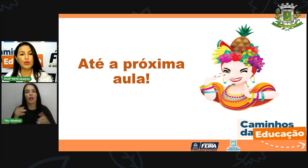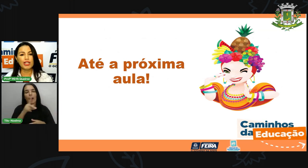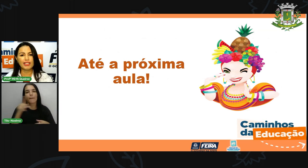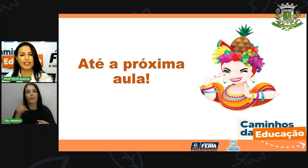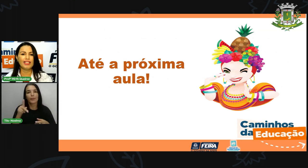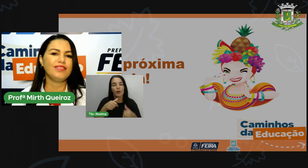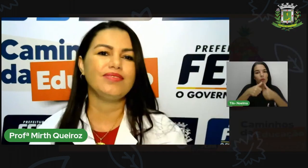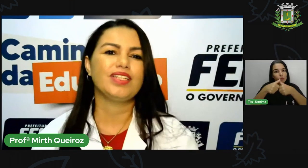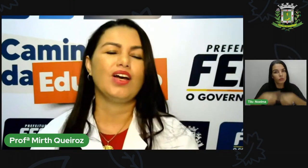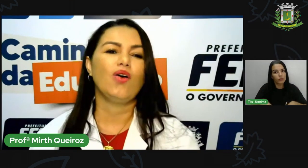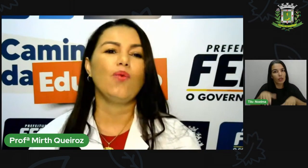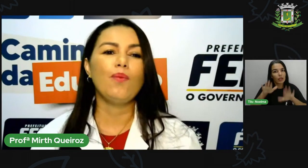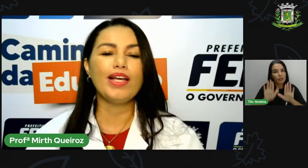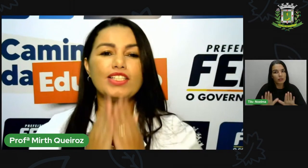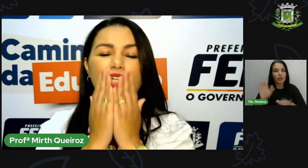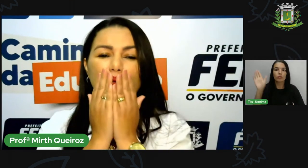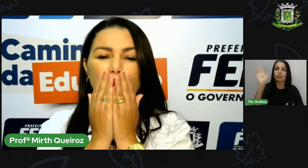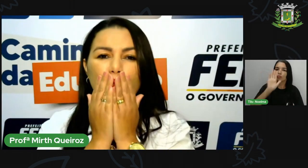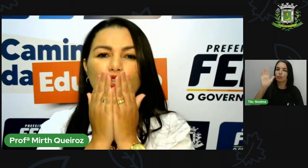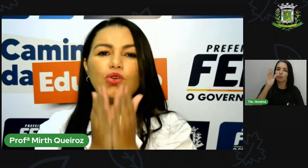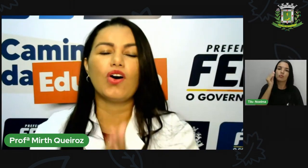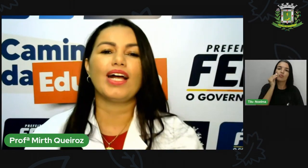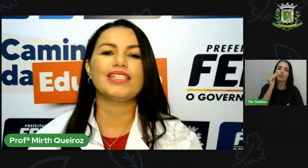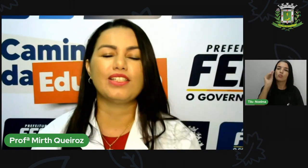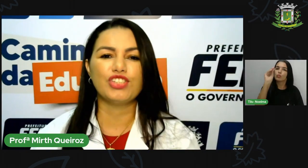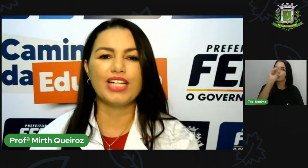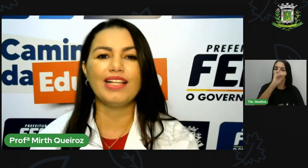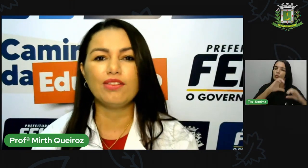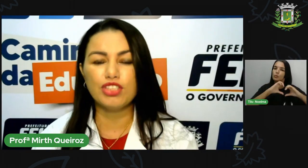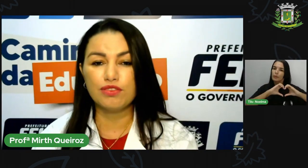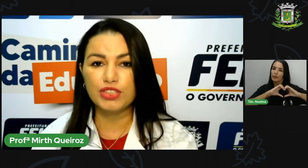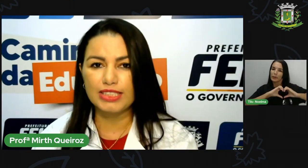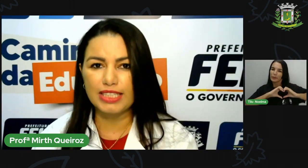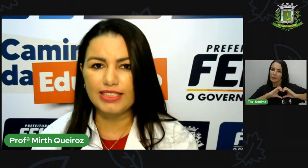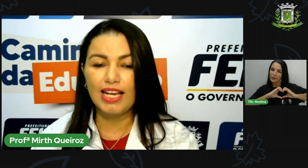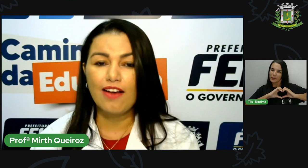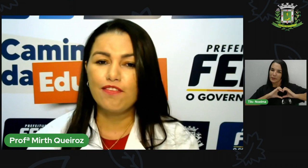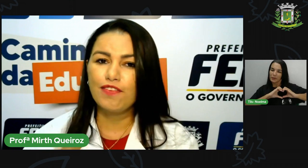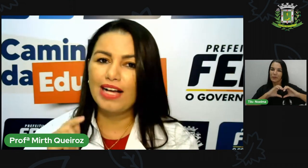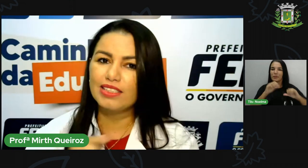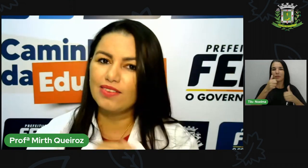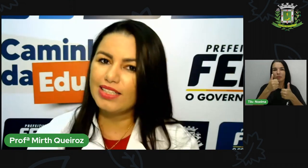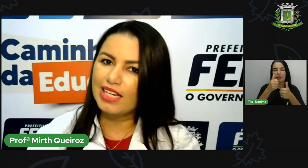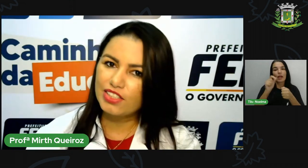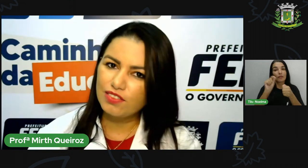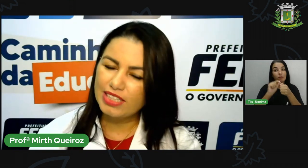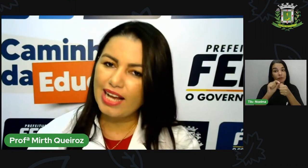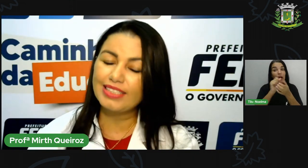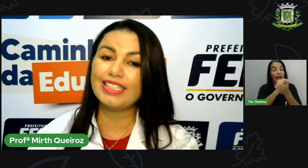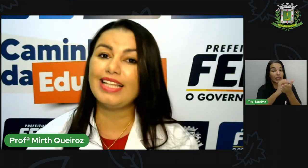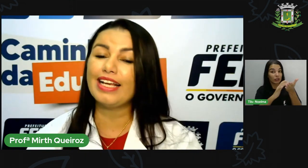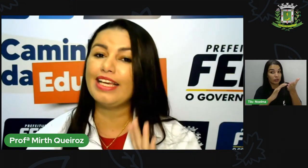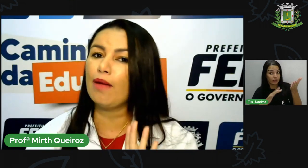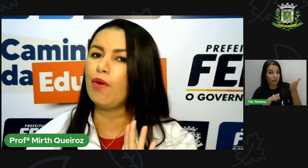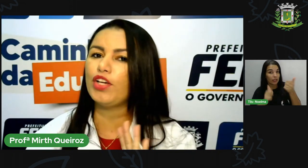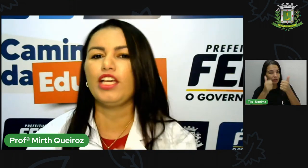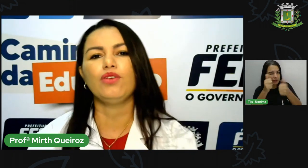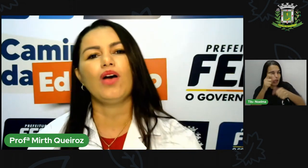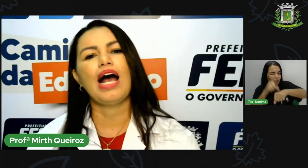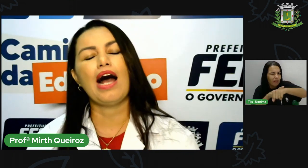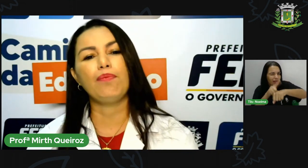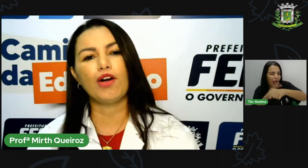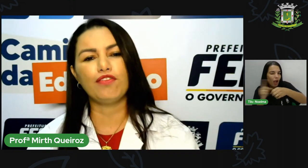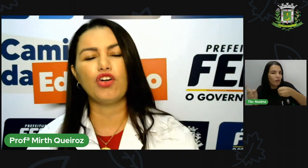ficando por aqui Um beijão no coração De cada um de vocês Façam as atividades Que daqui a